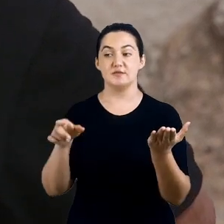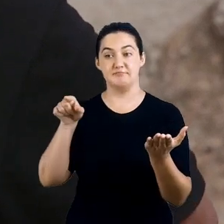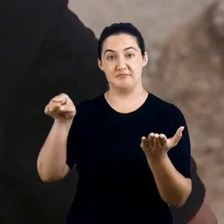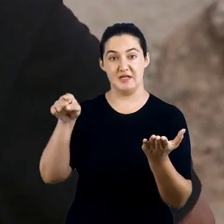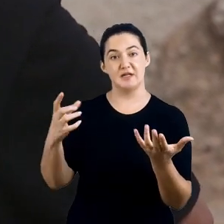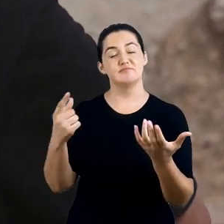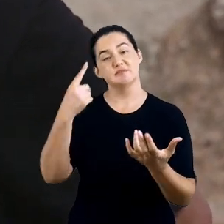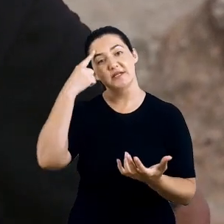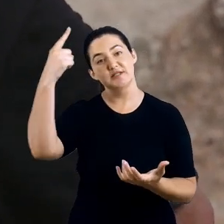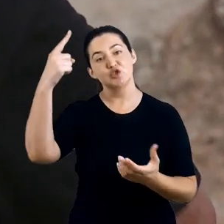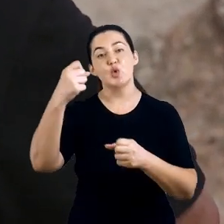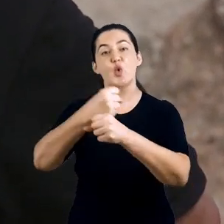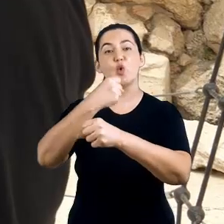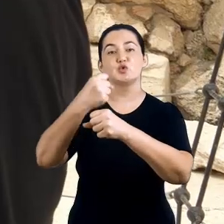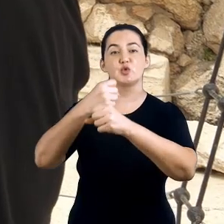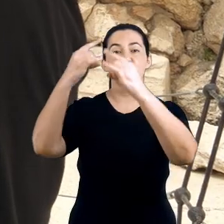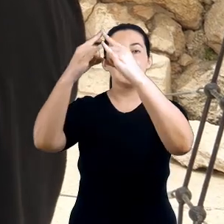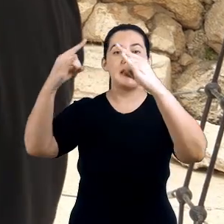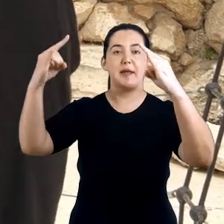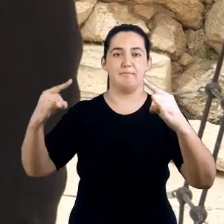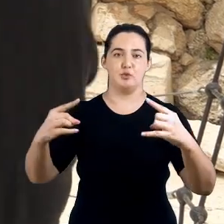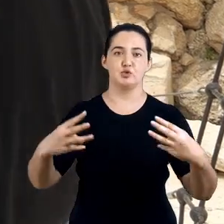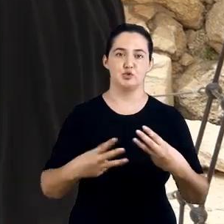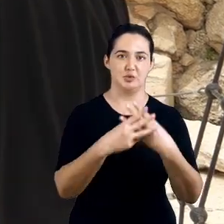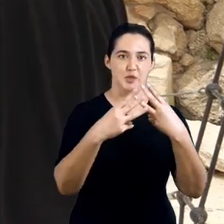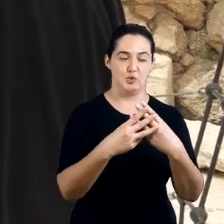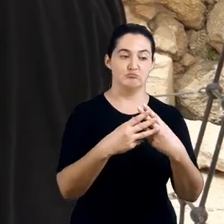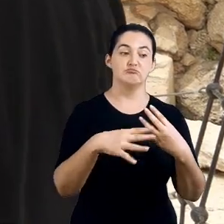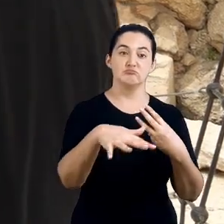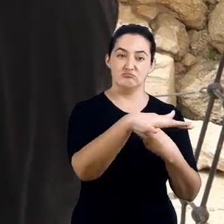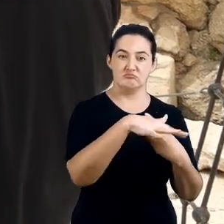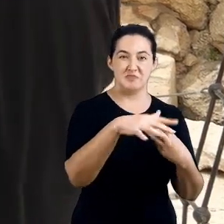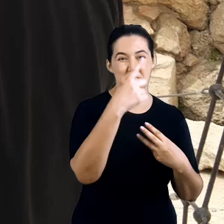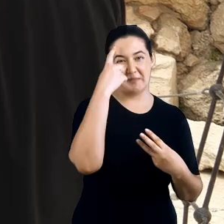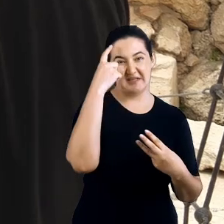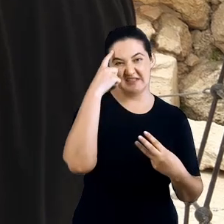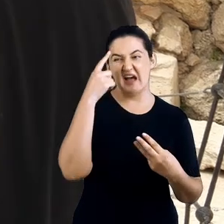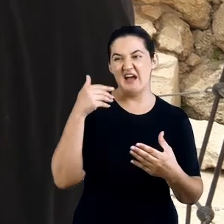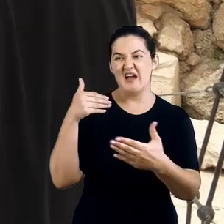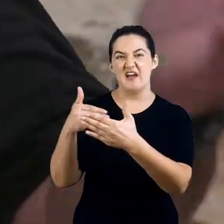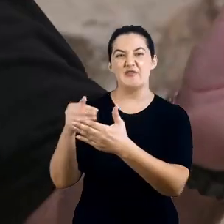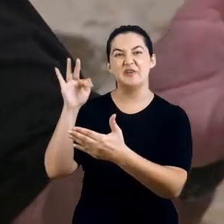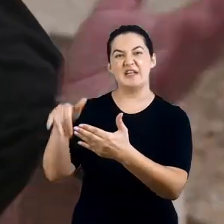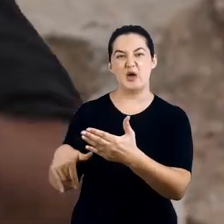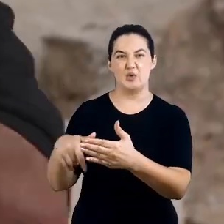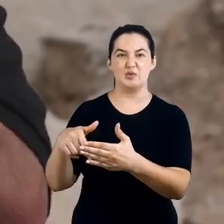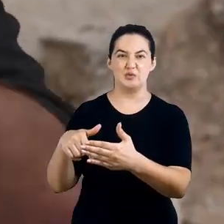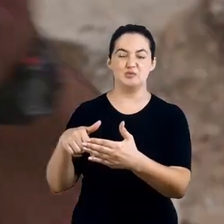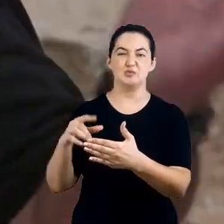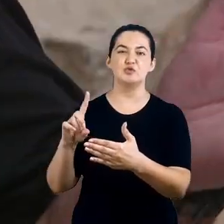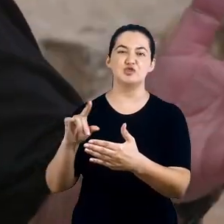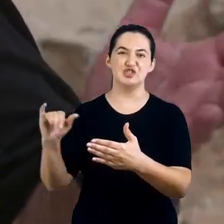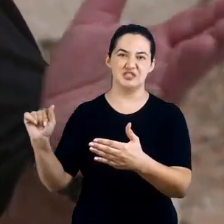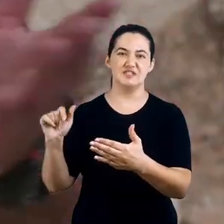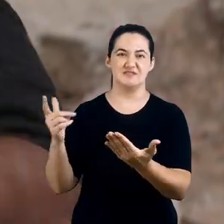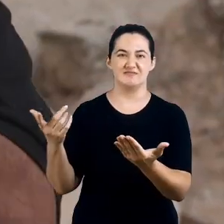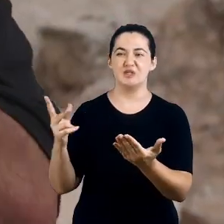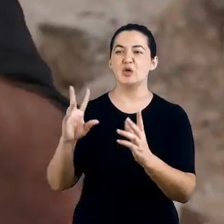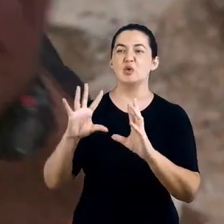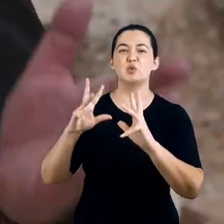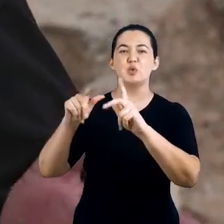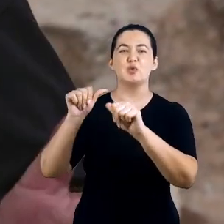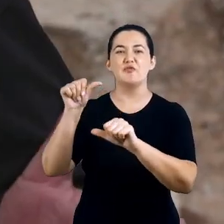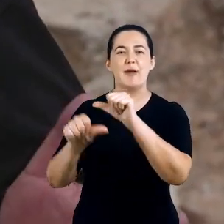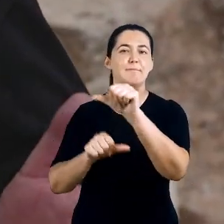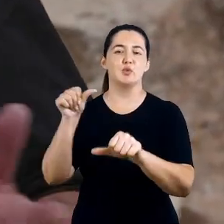decidiu reconstruir o templo judeu. Os judeus acreditam que este é o fim dos dias, este é o Apocalipse, este é o Messias.